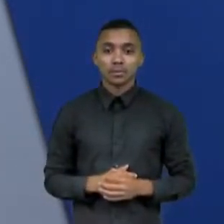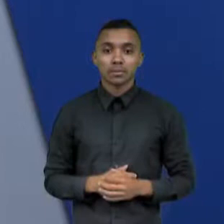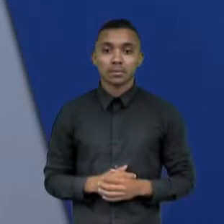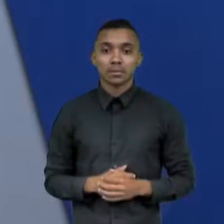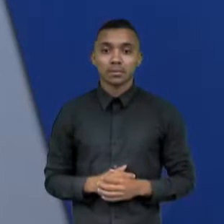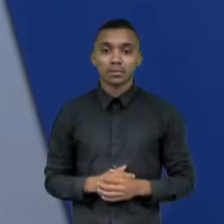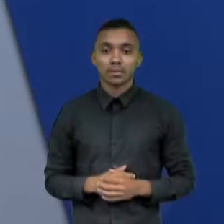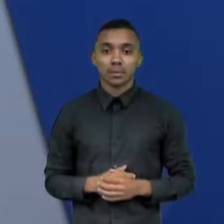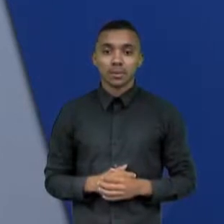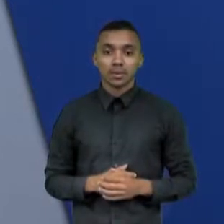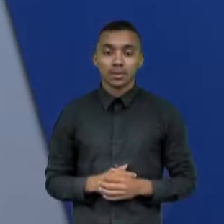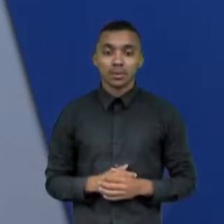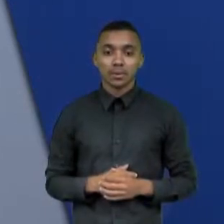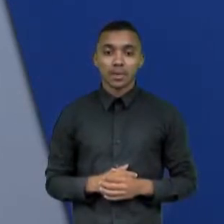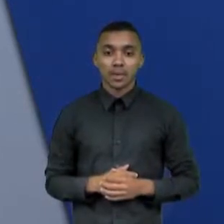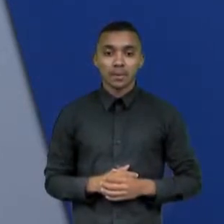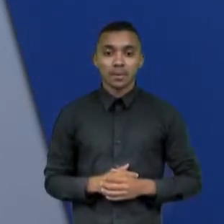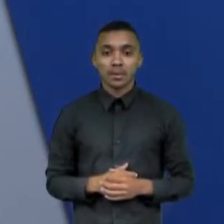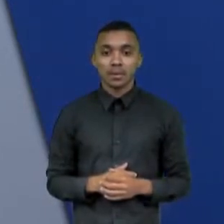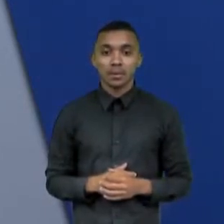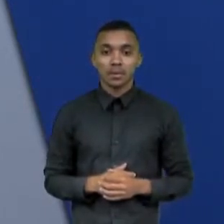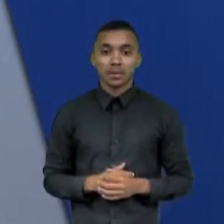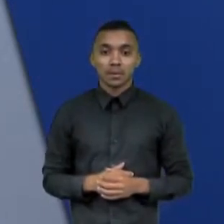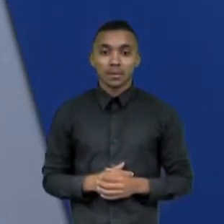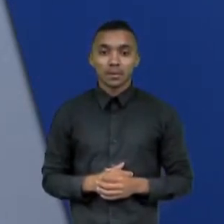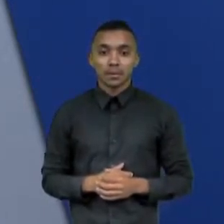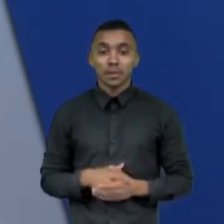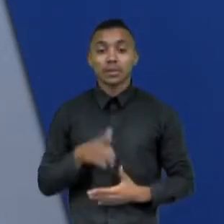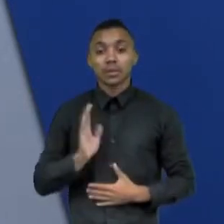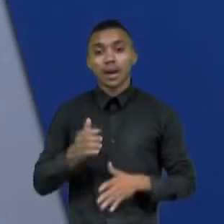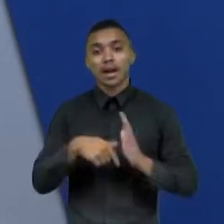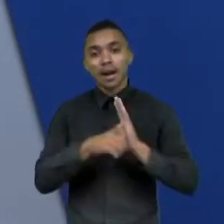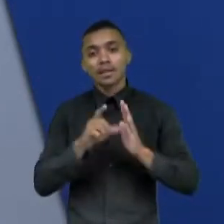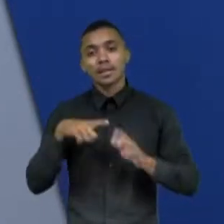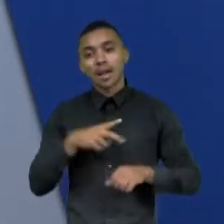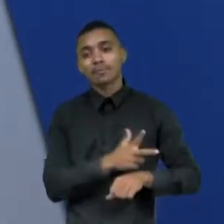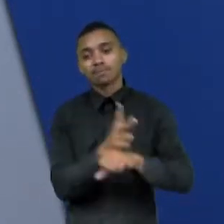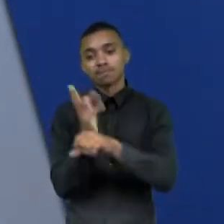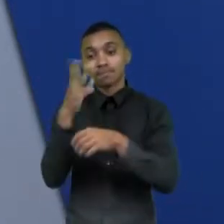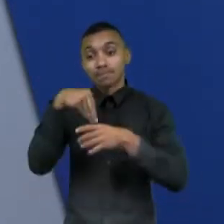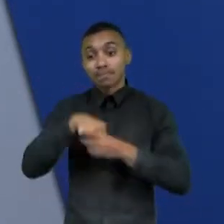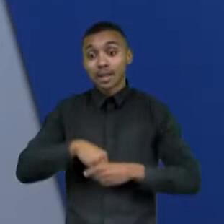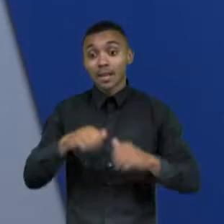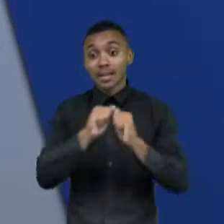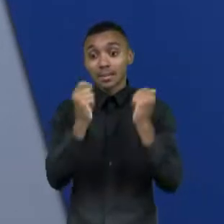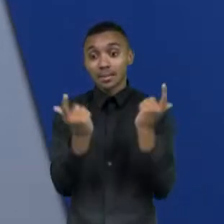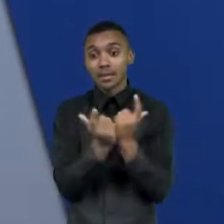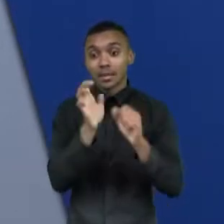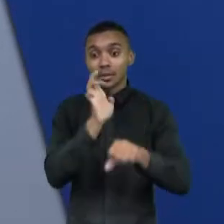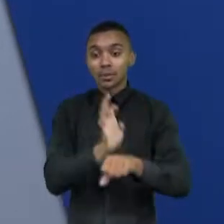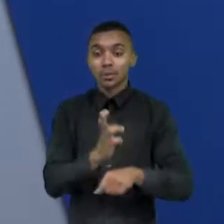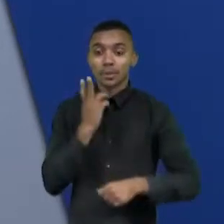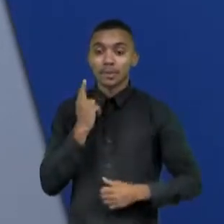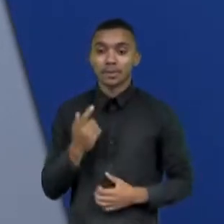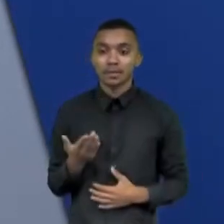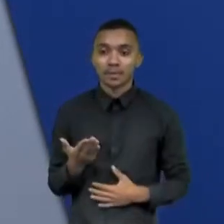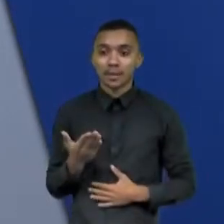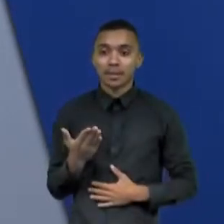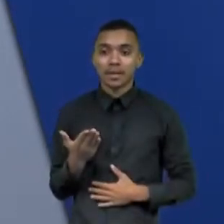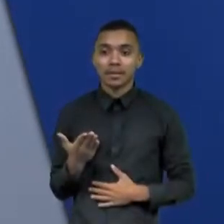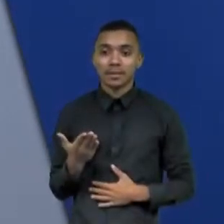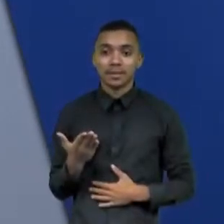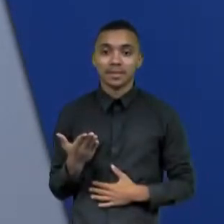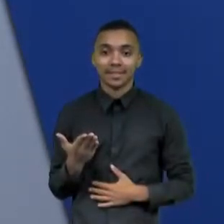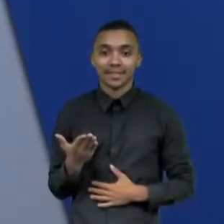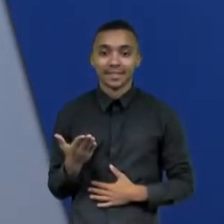eu ainda estava nos bancos da faculdade, mas já fazia cobertura aqui na Assembleia e, de certa forma, eu acompanhei quando